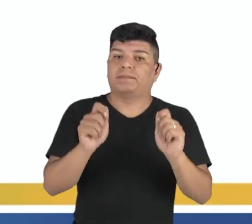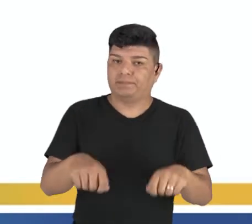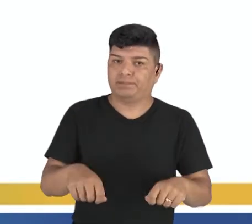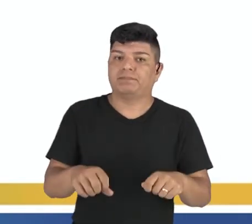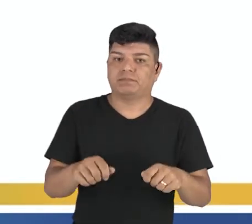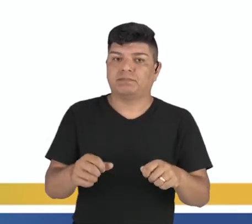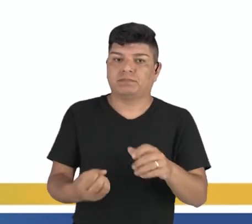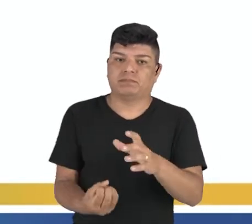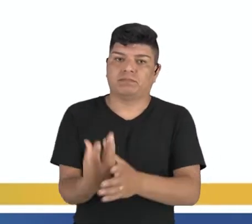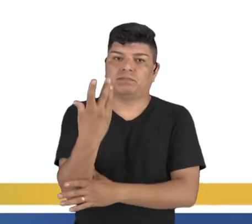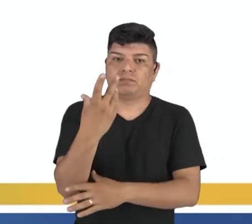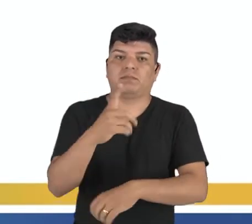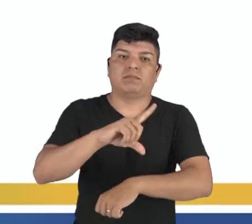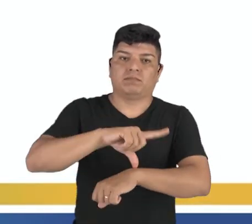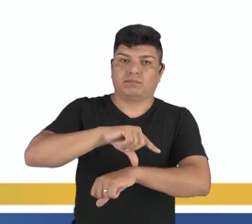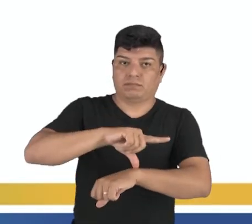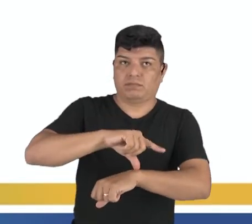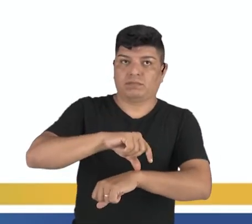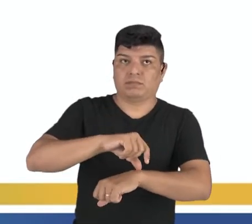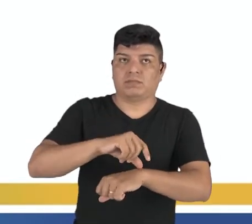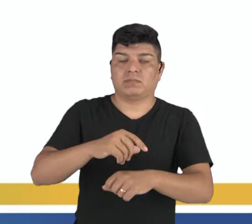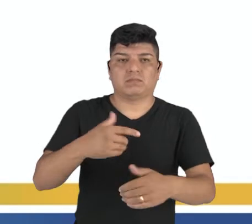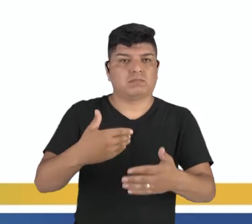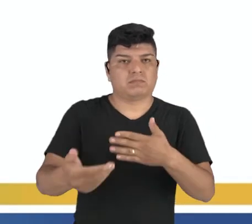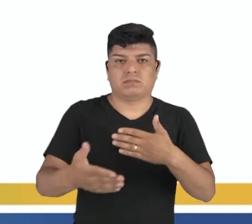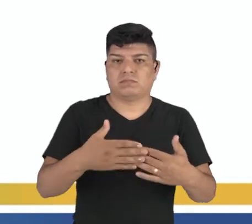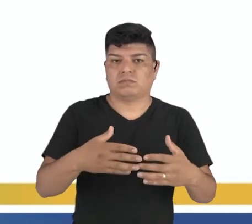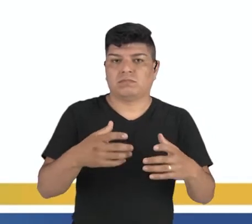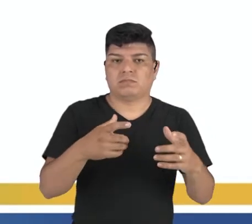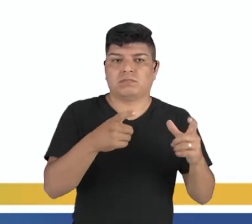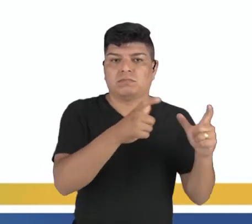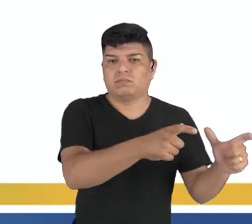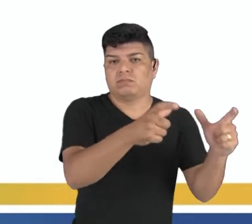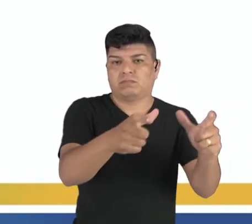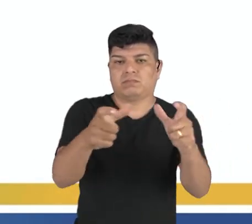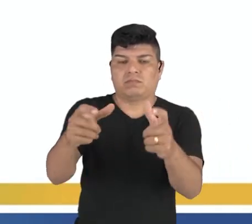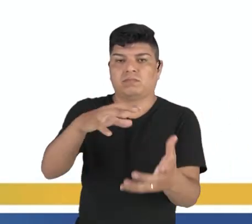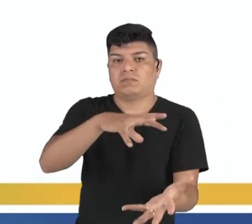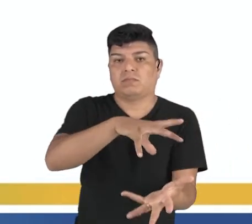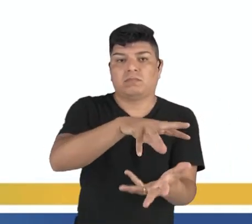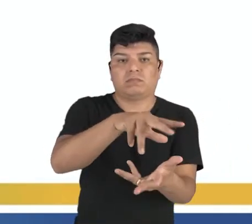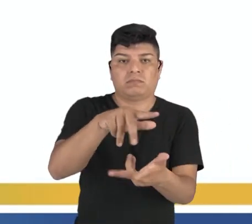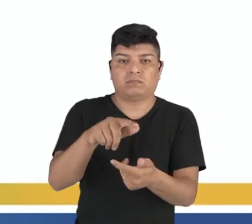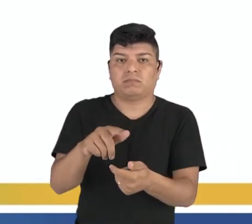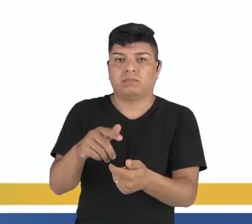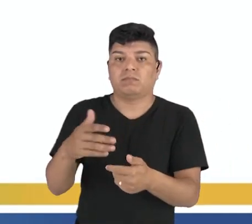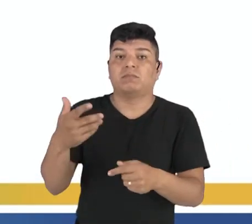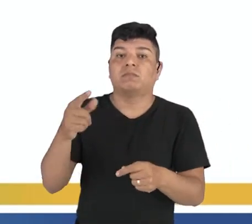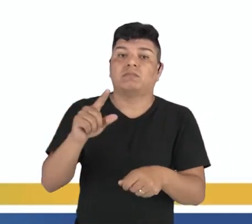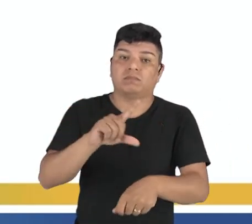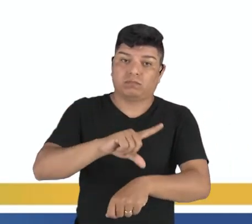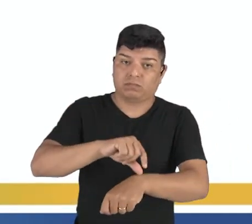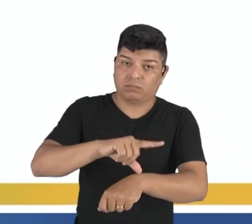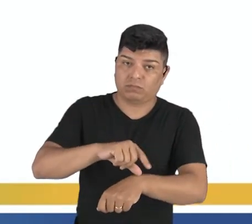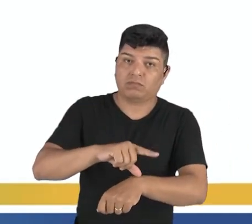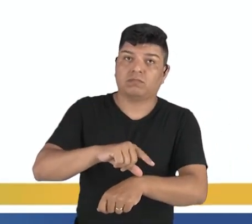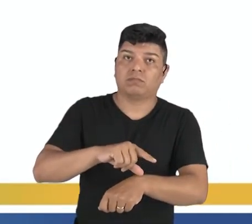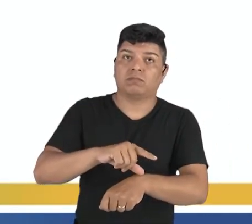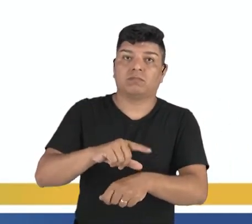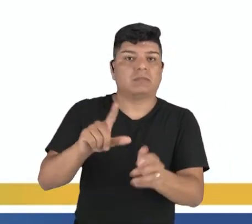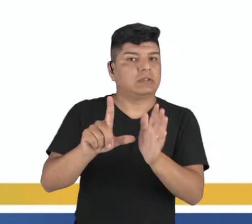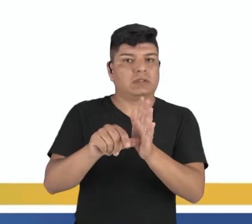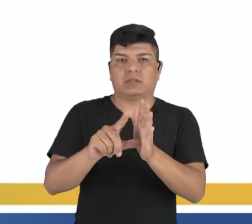possível criar horários alternativos para que em qualquer lugar que você chegar, você possa ter uma sequência de horas e